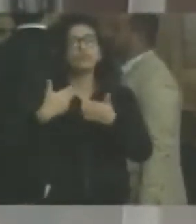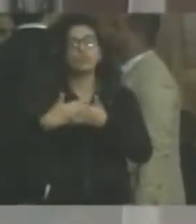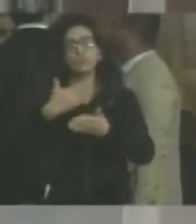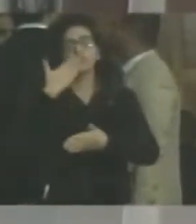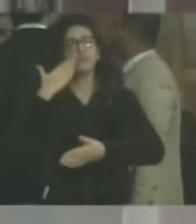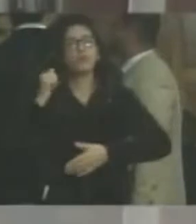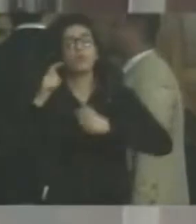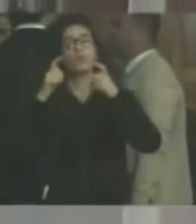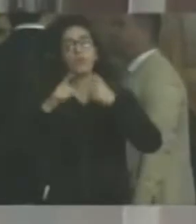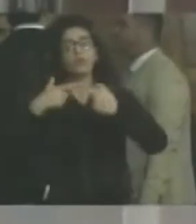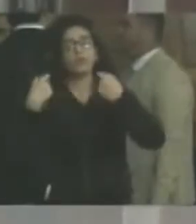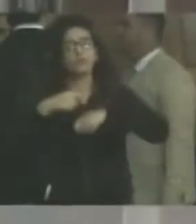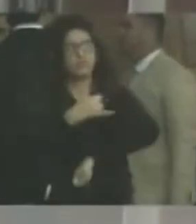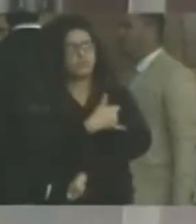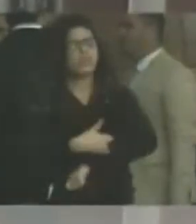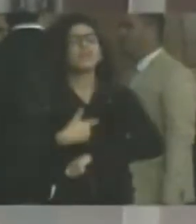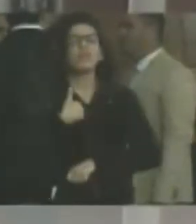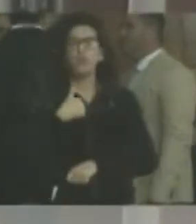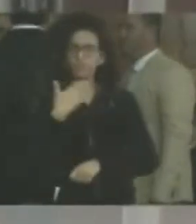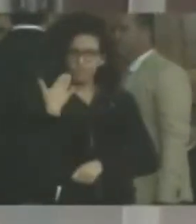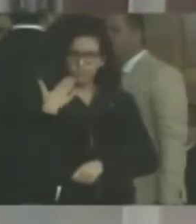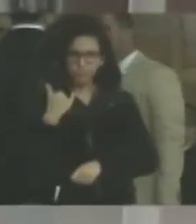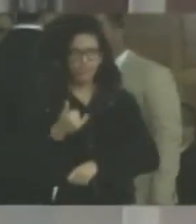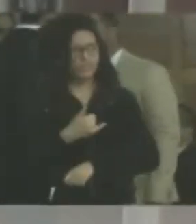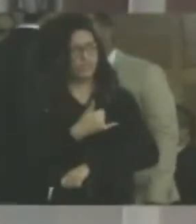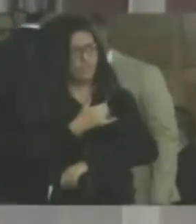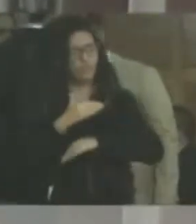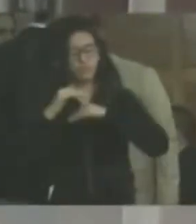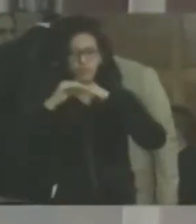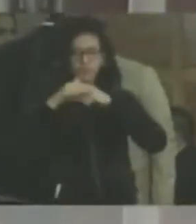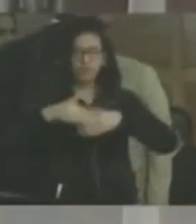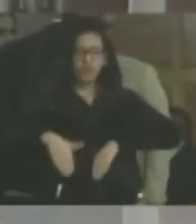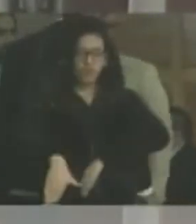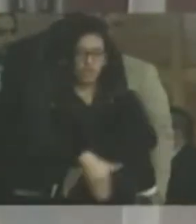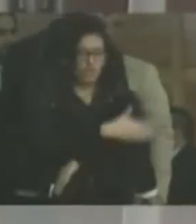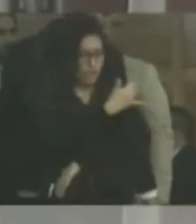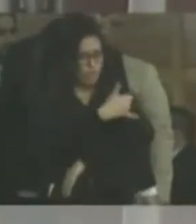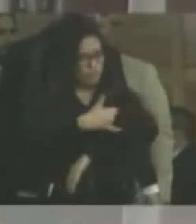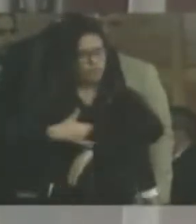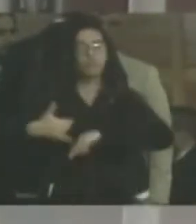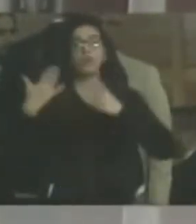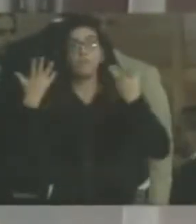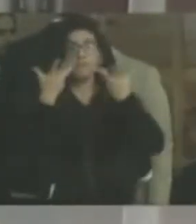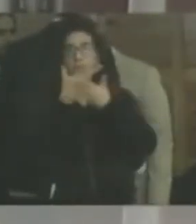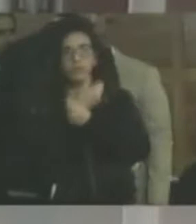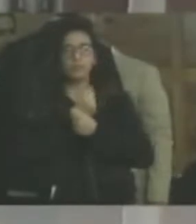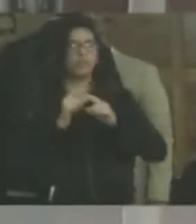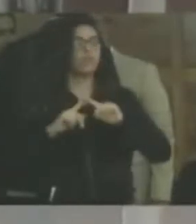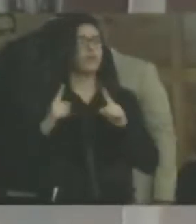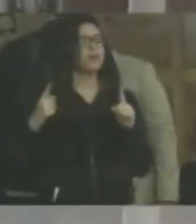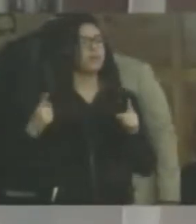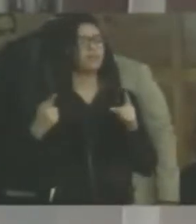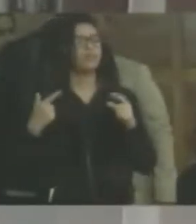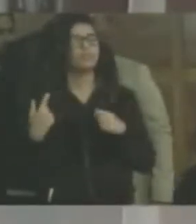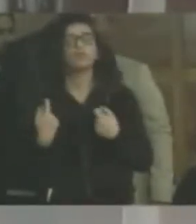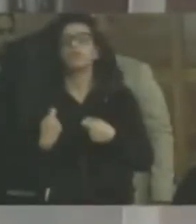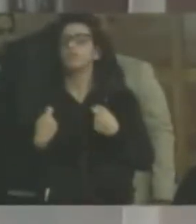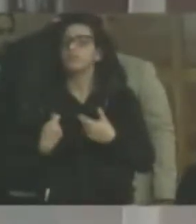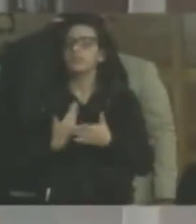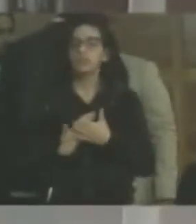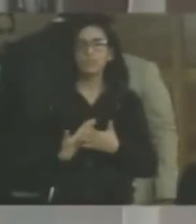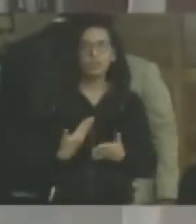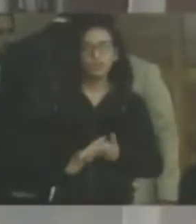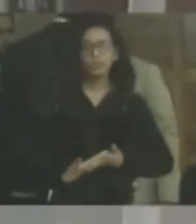recapeamento. Eu sei que o asfalto é bonito, nós precisamos de um asfalto lindo, mas o serviço ele não tem que ser feito... de imediato, tem que ser um